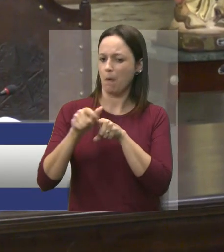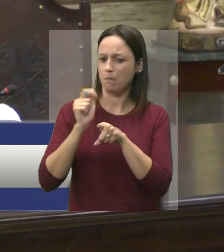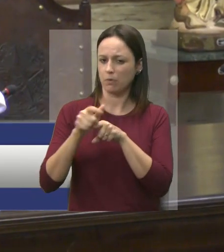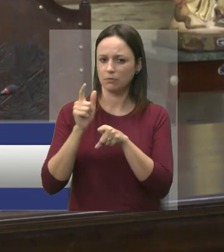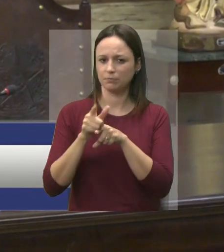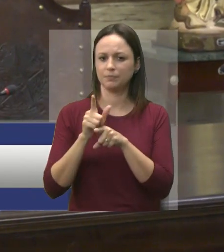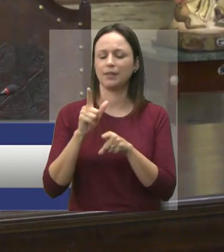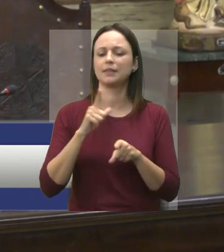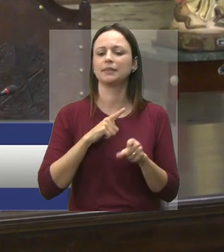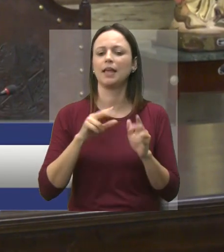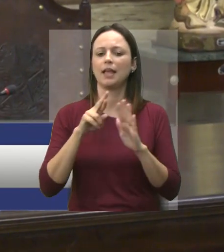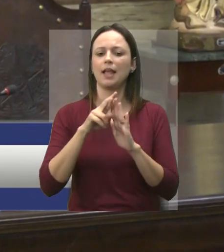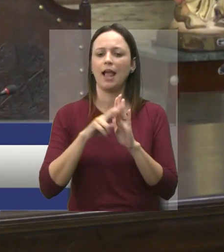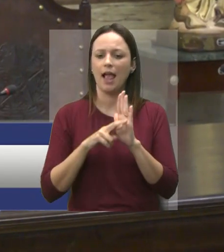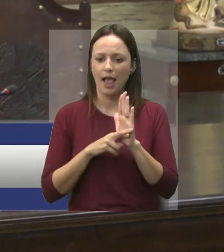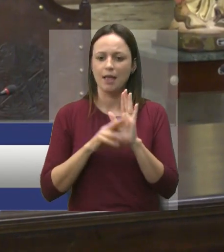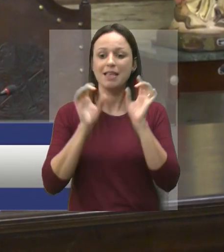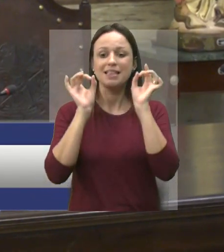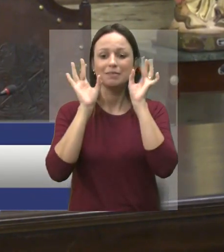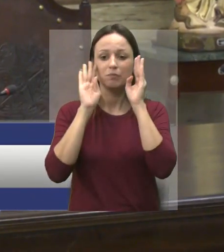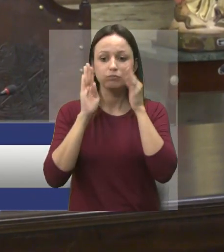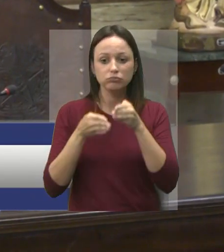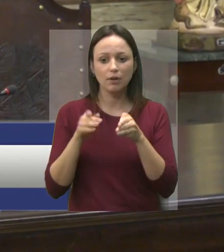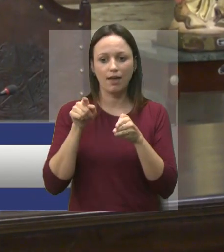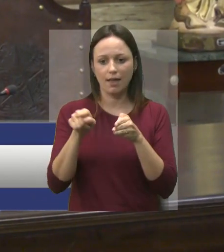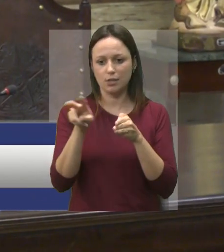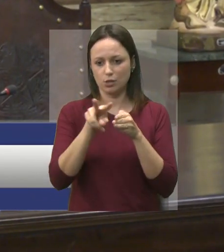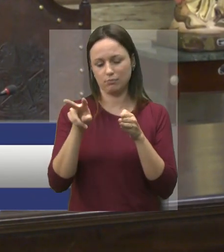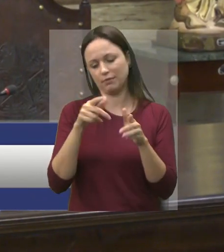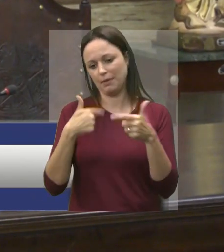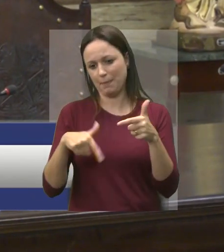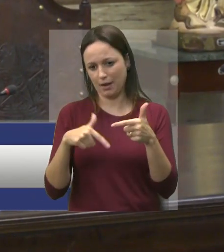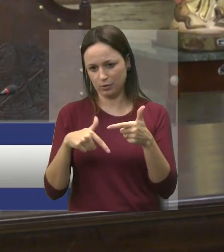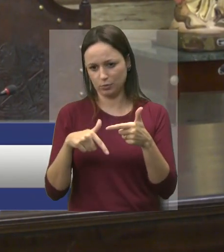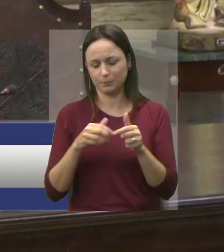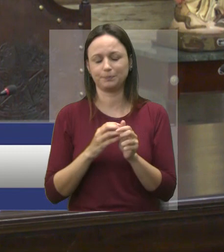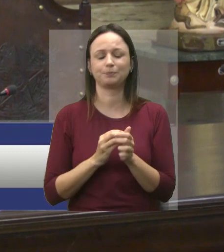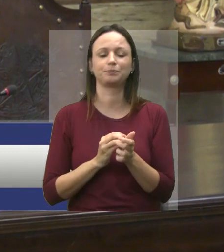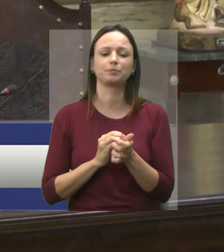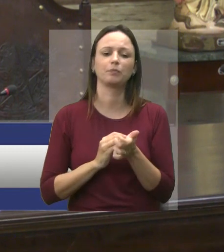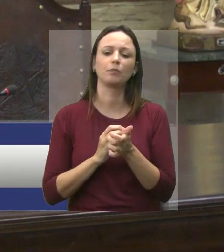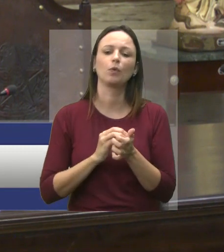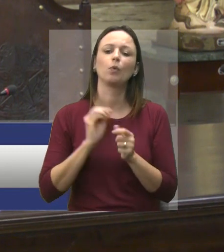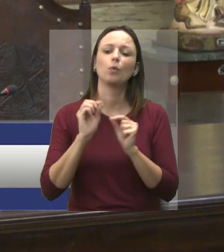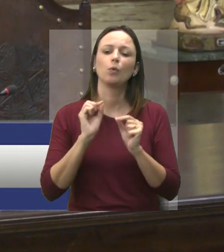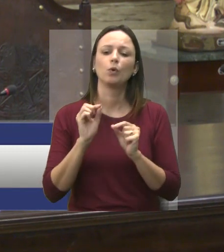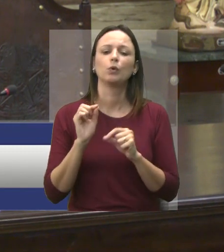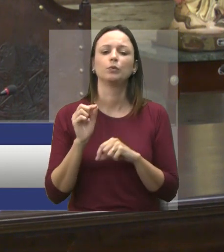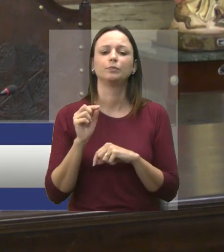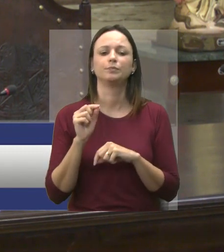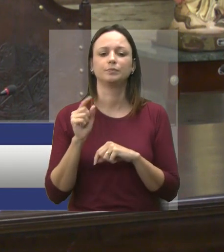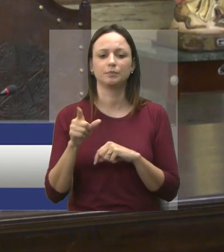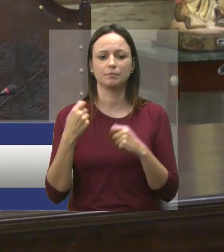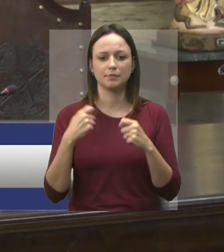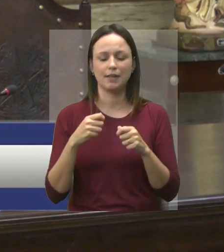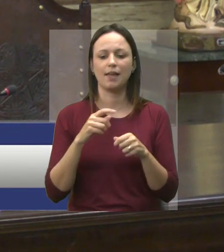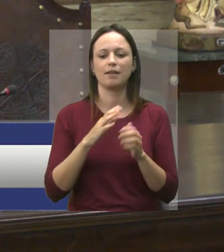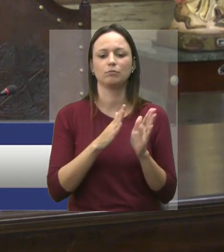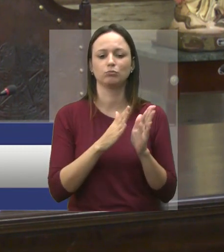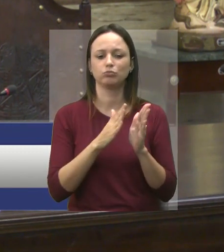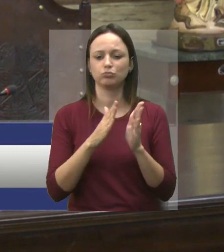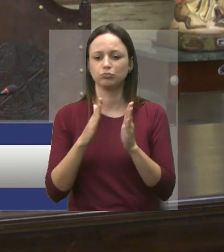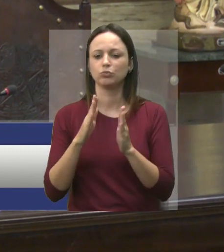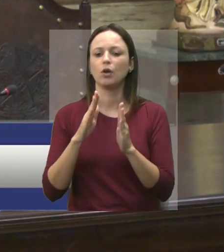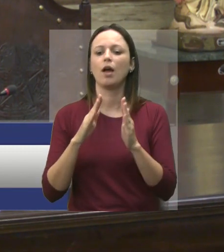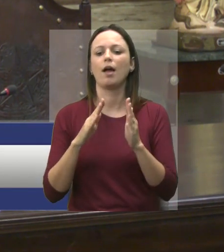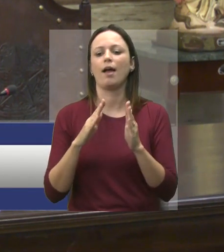uma regra específica para esse tipo de trabalhador. O que acontece? Ele vai ter que cumprir o tempo que falta